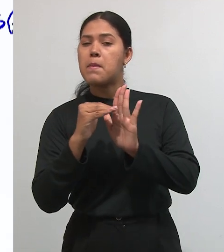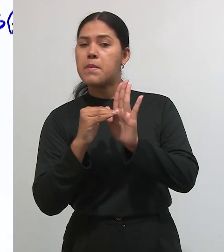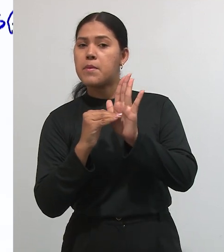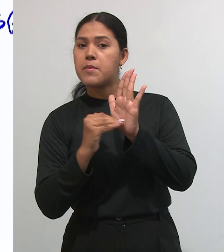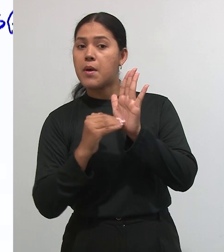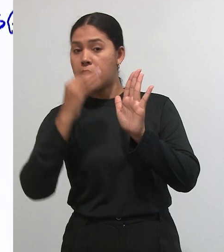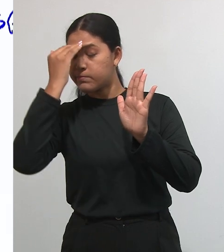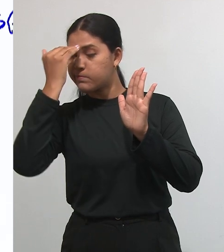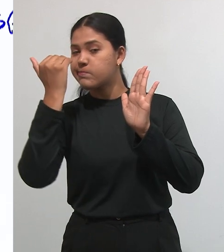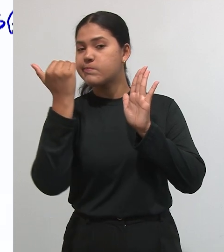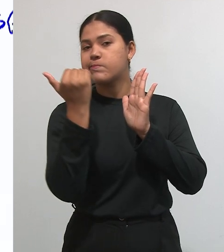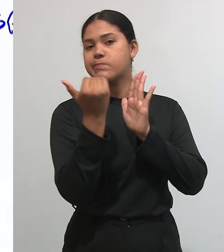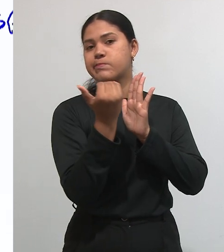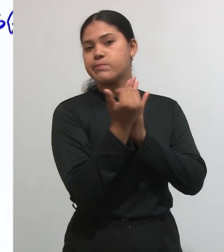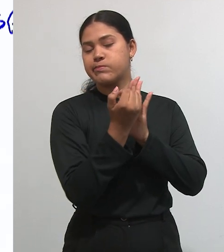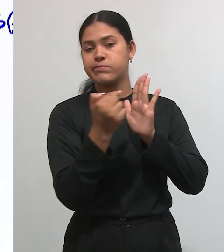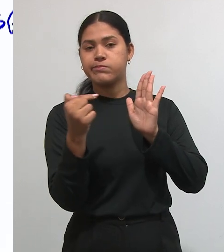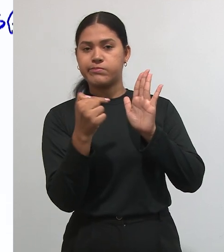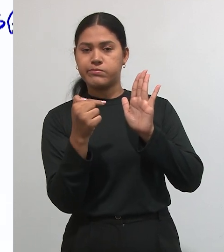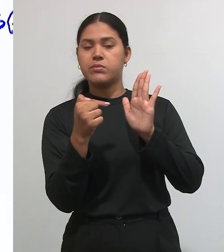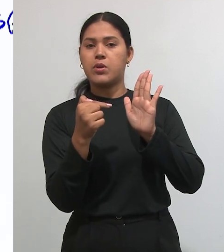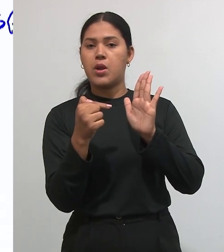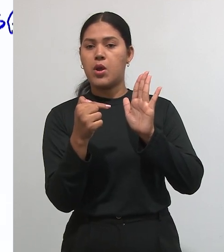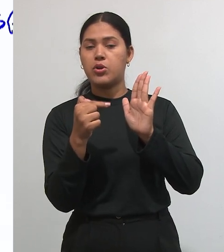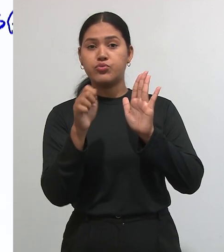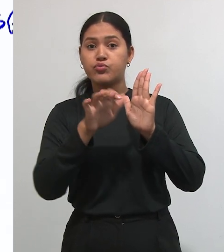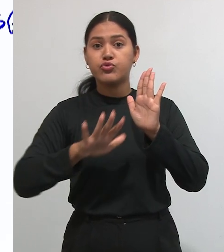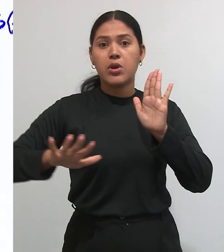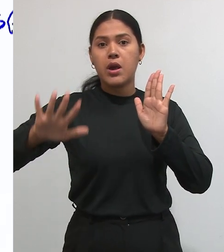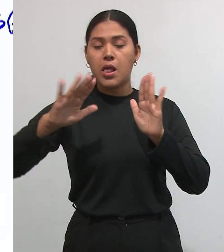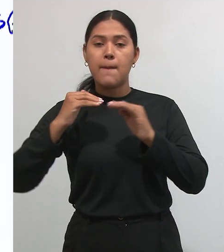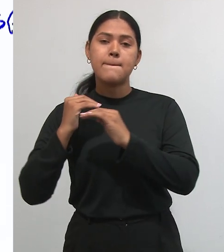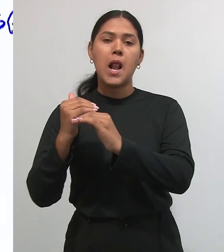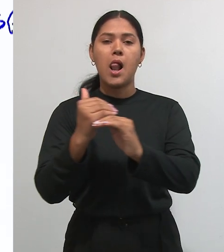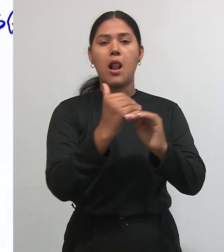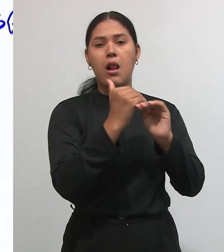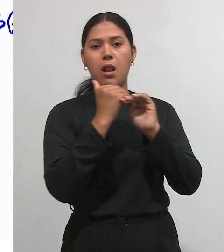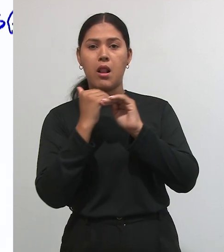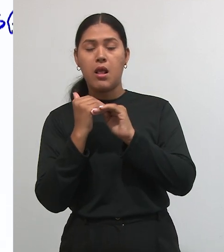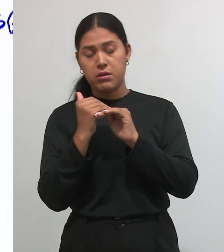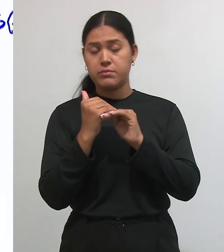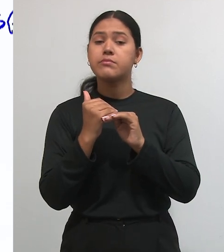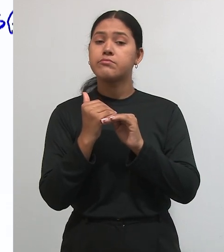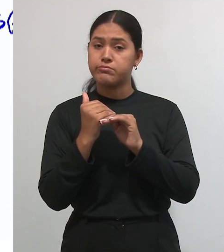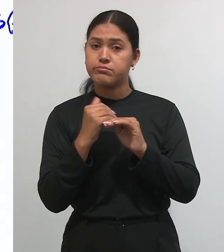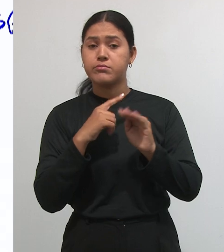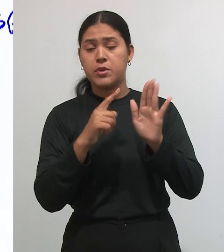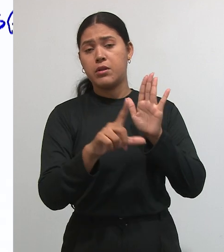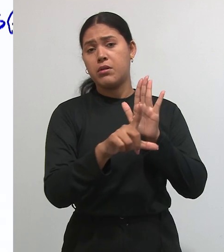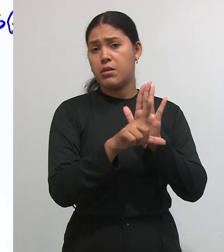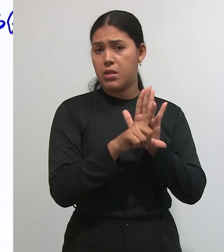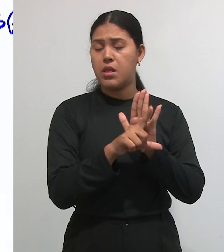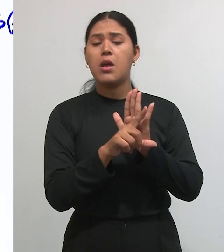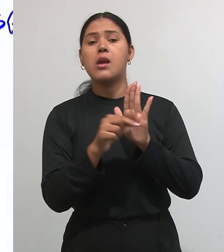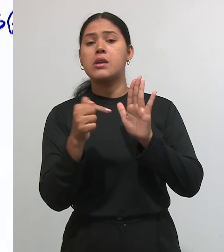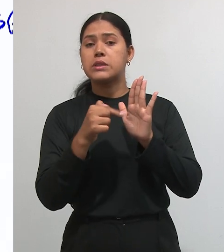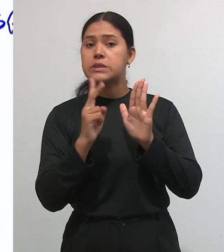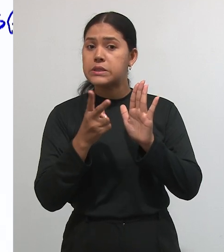veio praticamente fazer essa padronização. Lê ali,